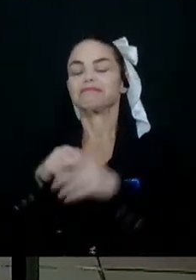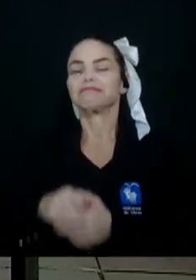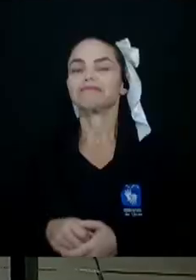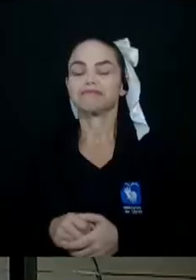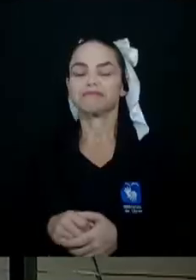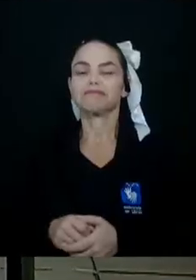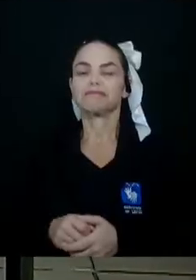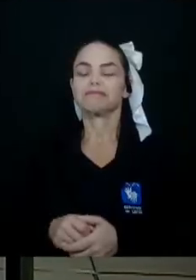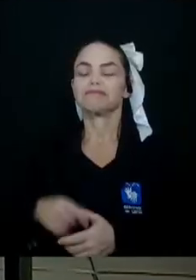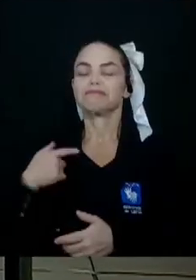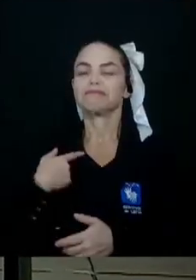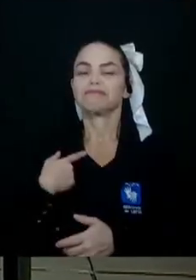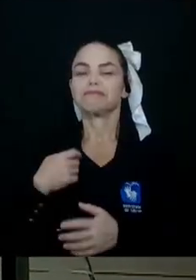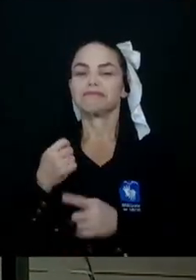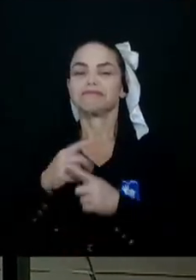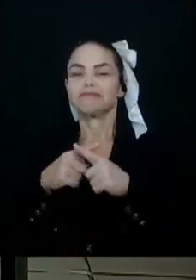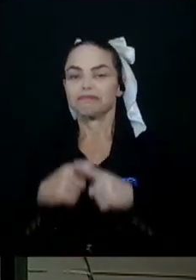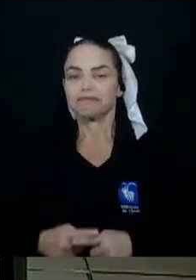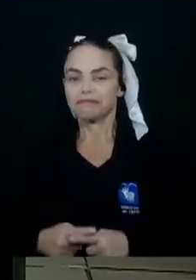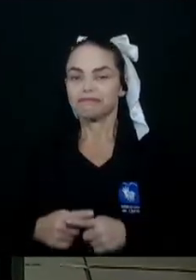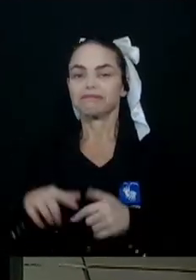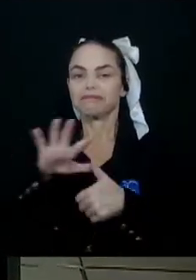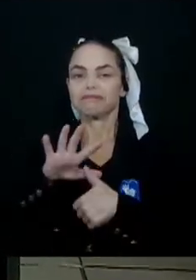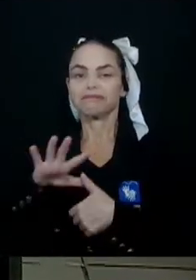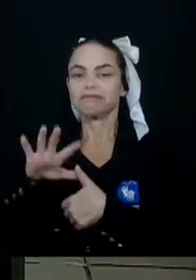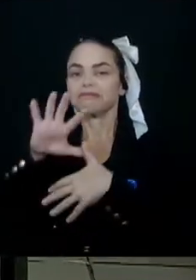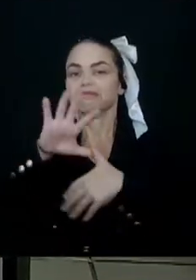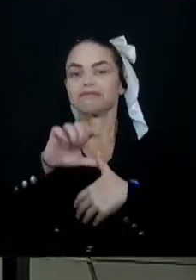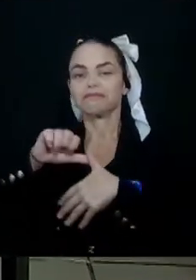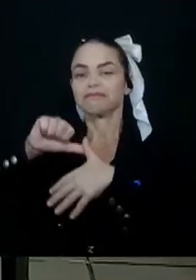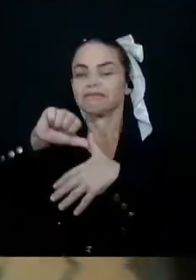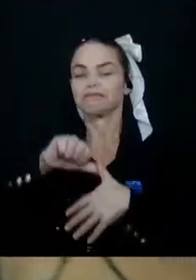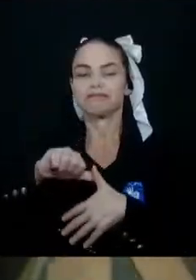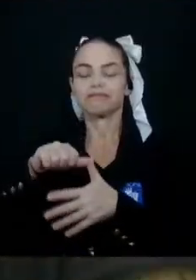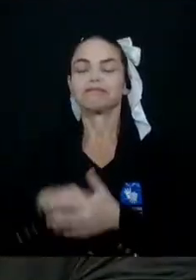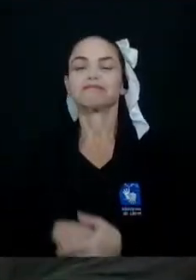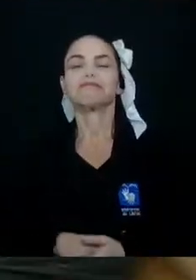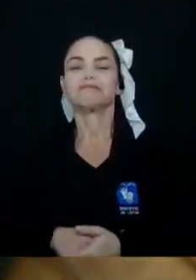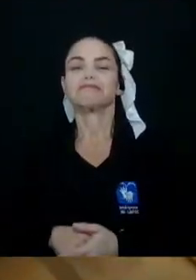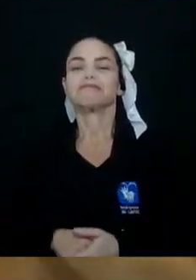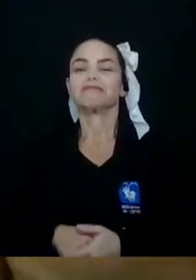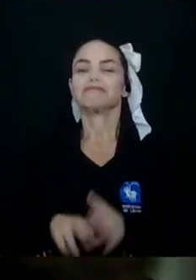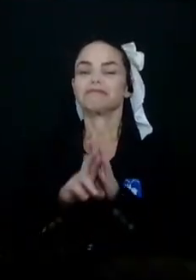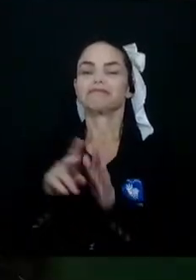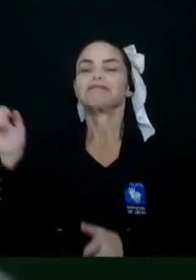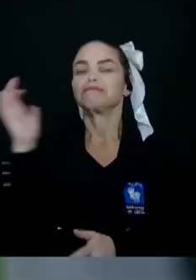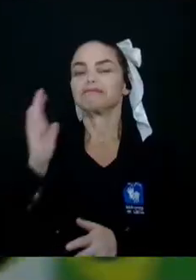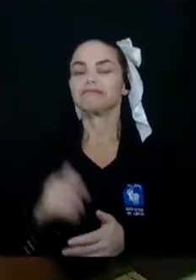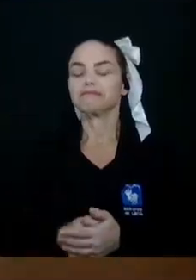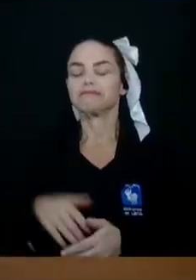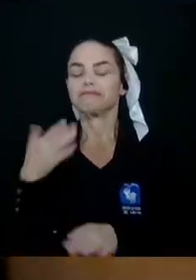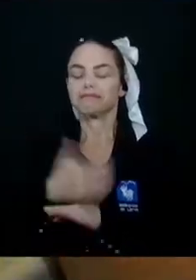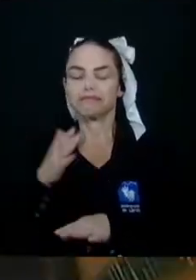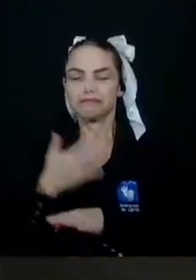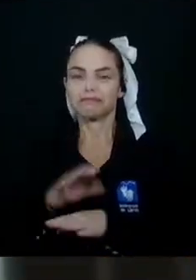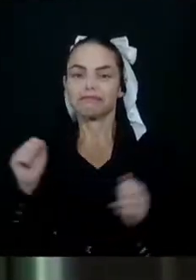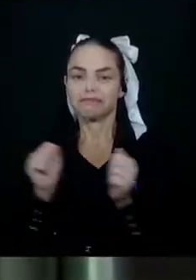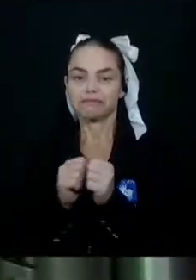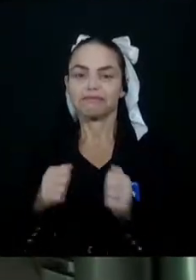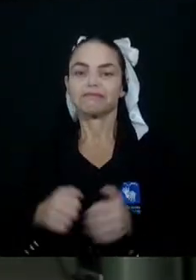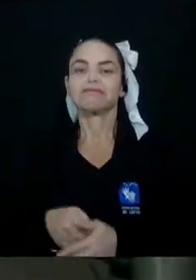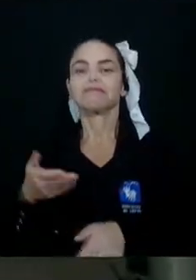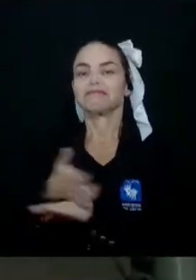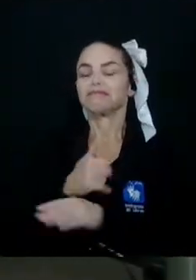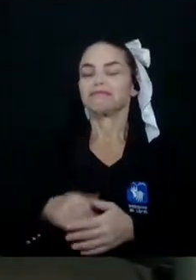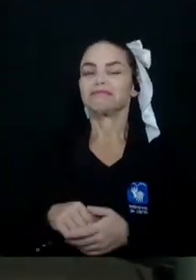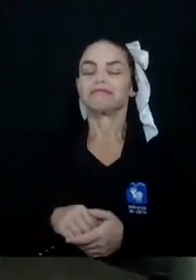Campeonato Sul-Americano de Luta de Braço. Ele vai representar o Brasil por lá. O treinador dele vai junto, mas antes tem outro torneio.